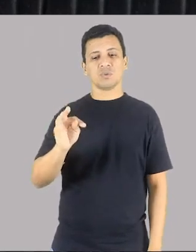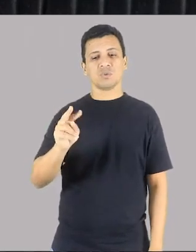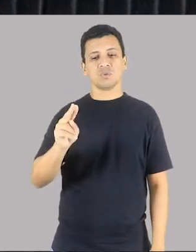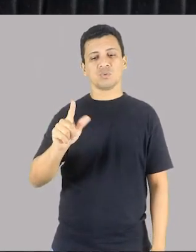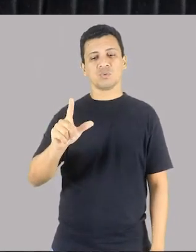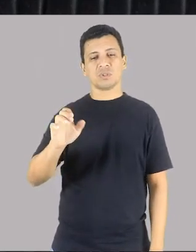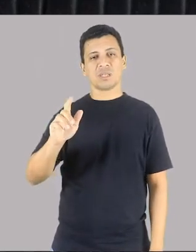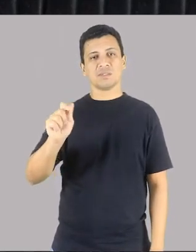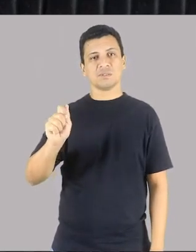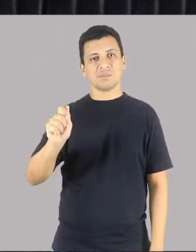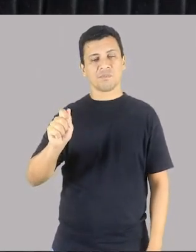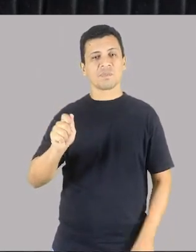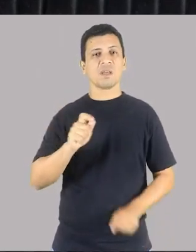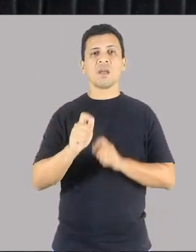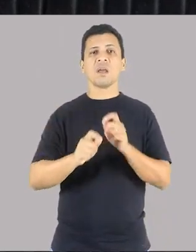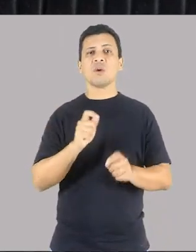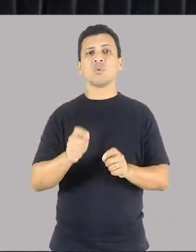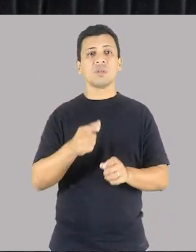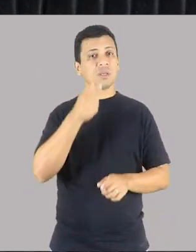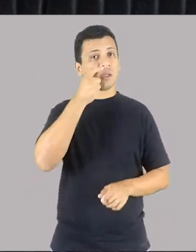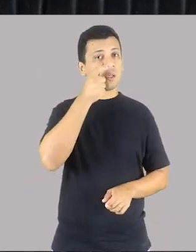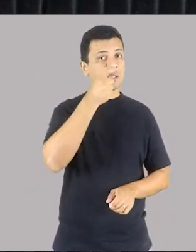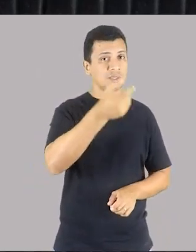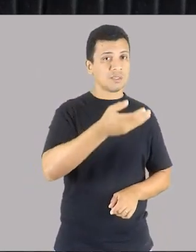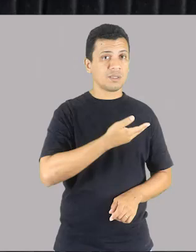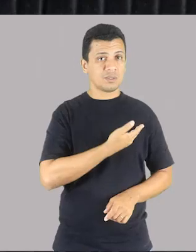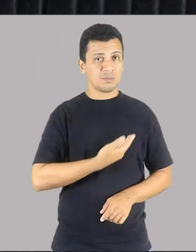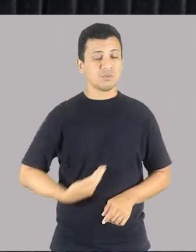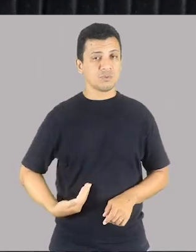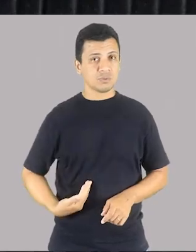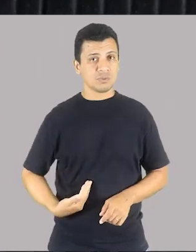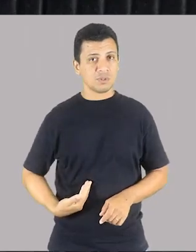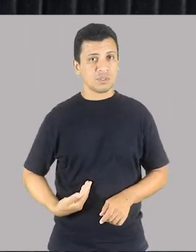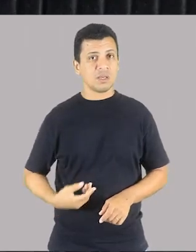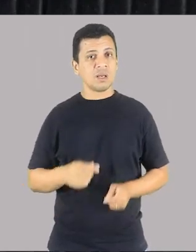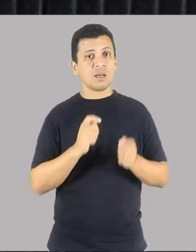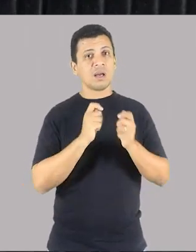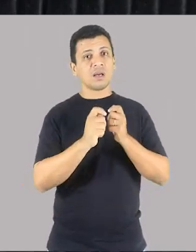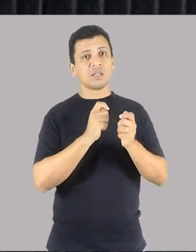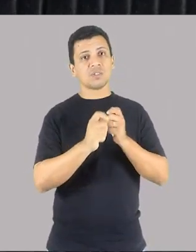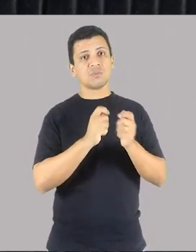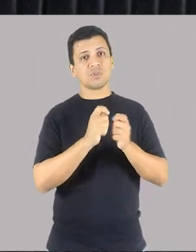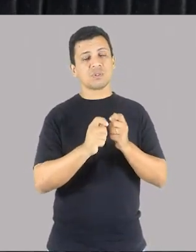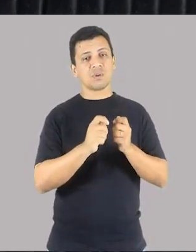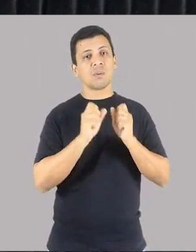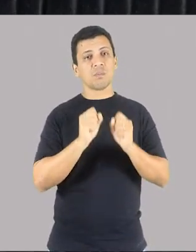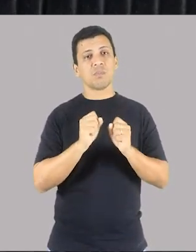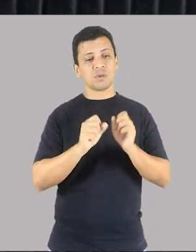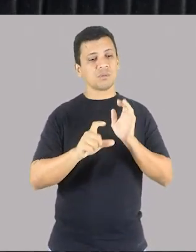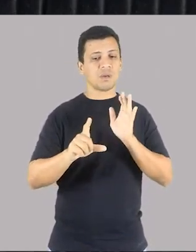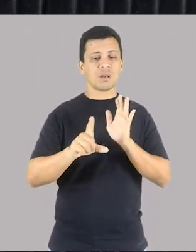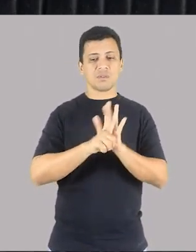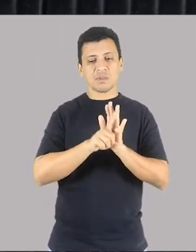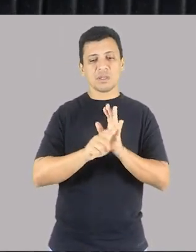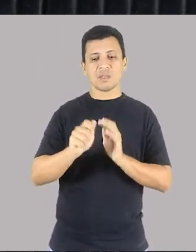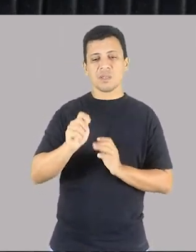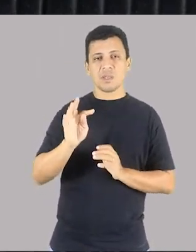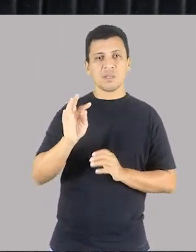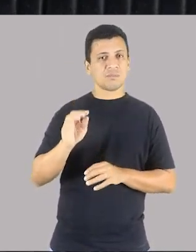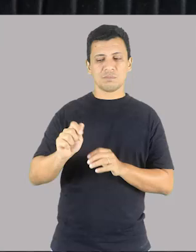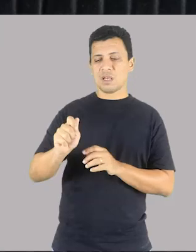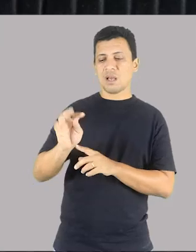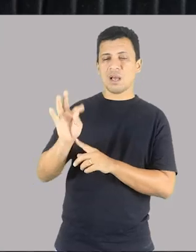Mas o interesse da coletividade se sobrepujou, sim, ao interesse particular. Também podemos ver aqui a autotutela em